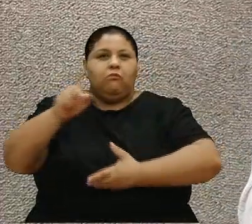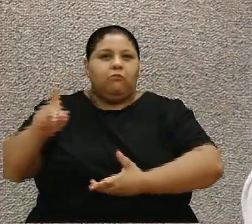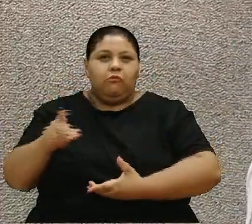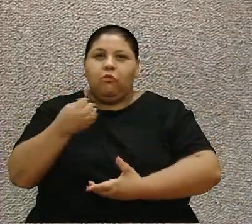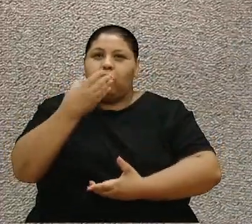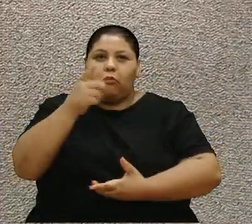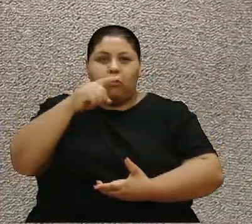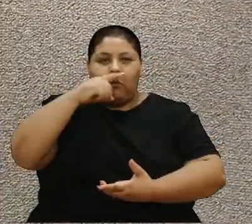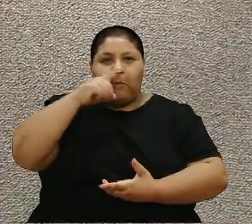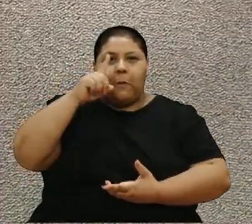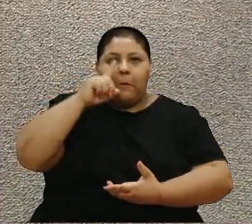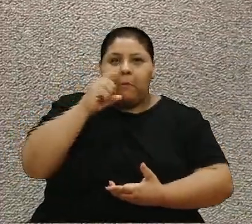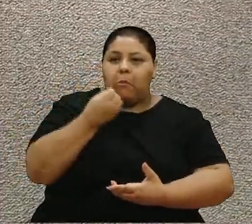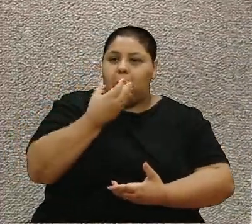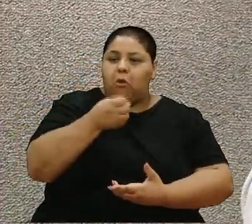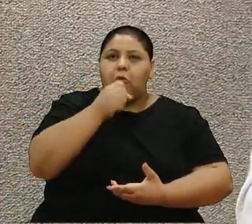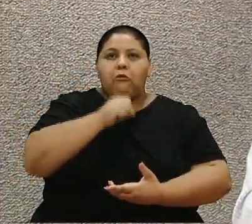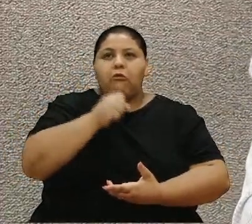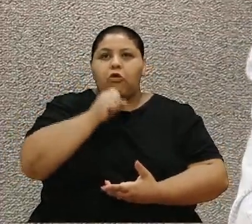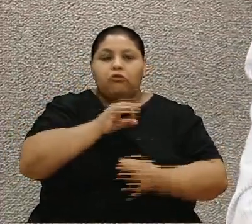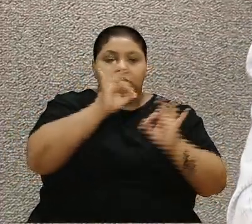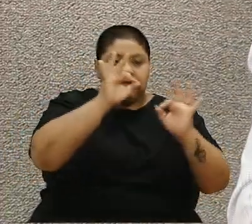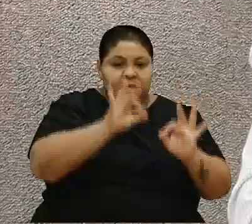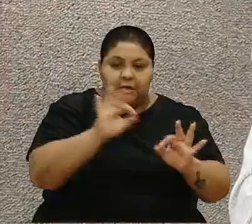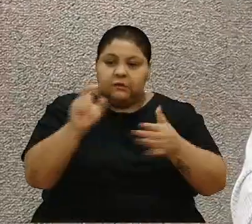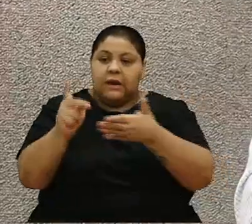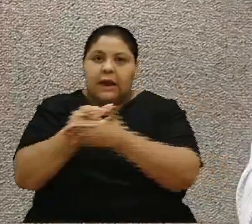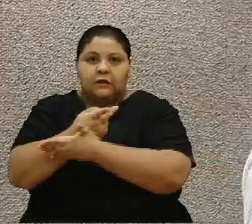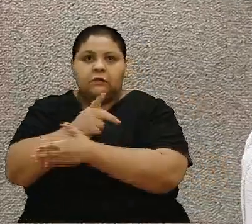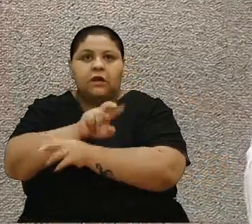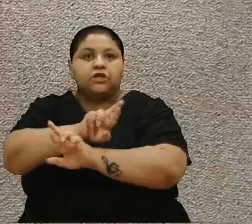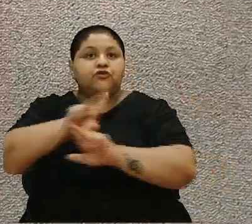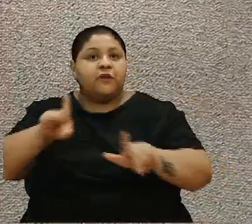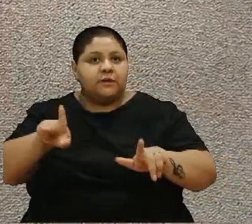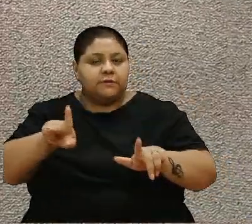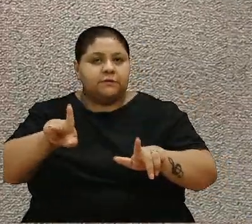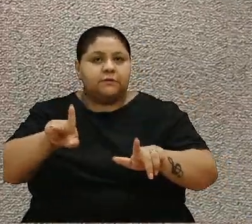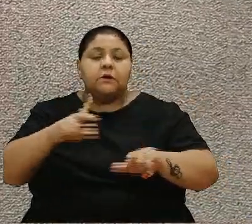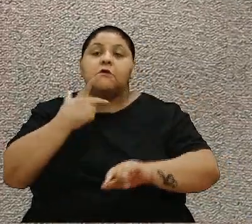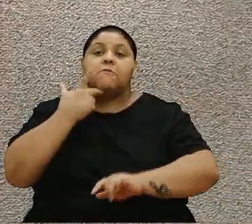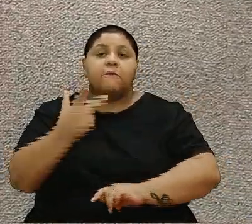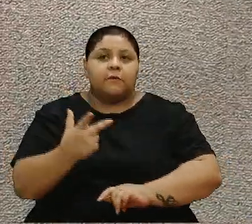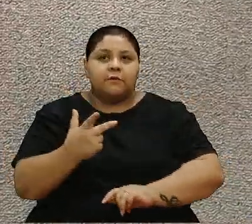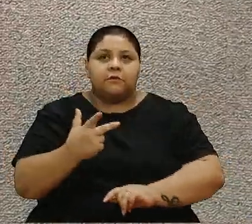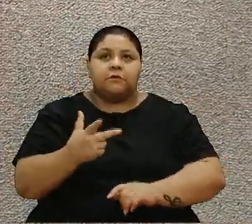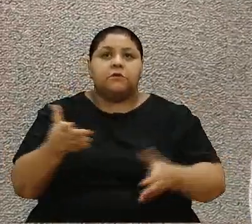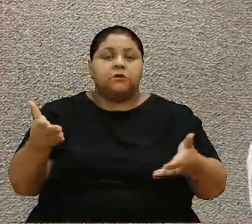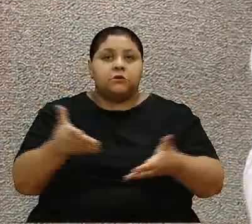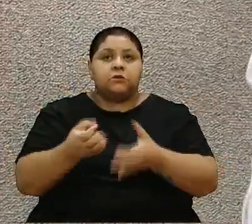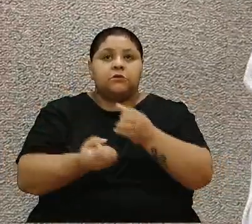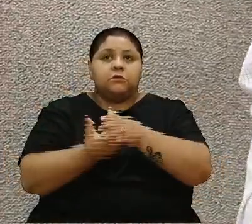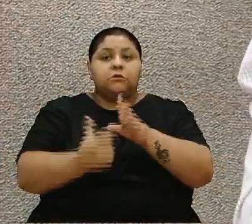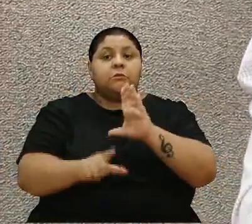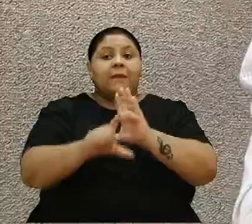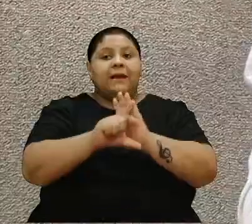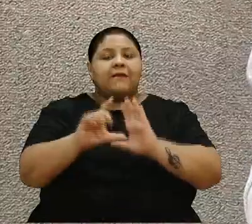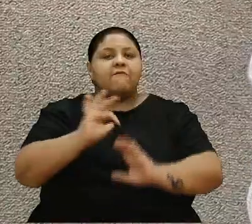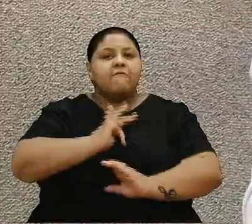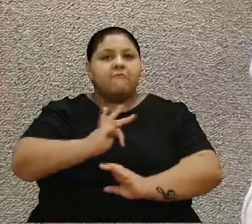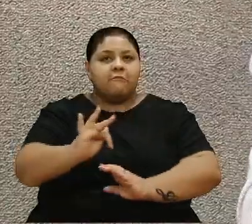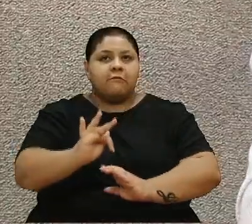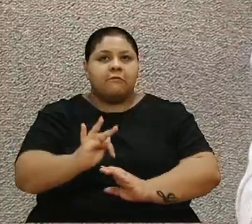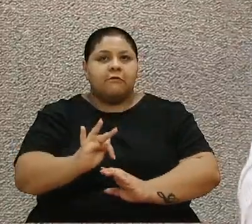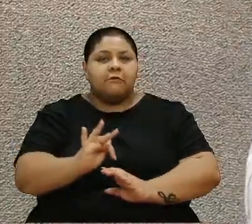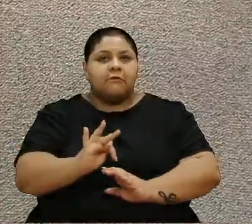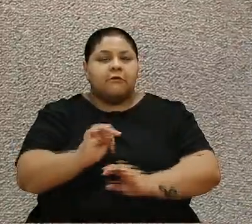bons pais, com bons avós, o que é certo e o que é errado. E quero dizer o seguinte, que já existe uma lei federal que